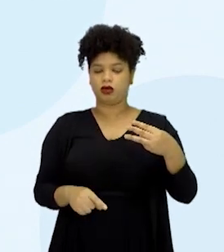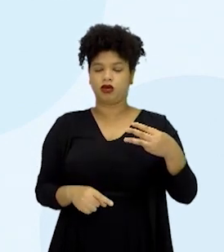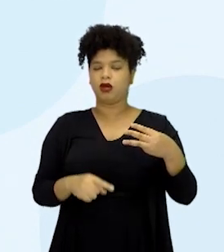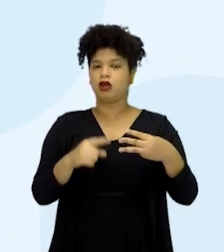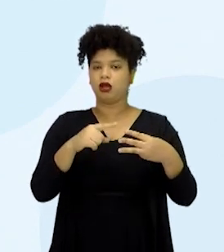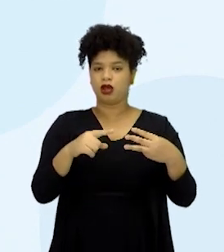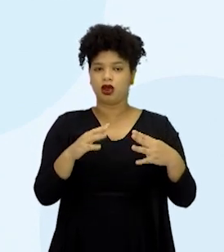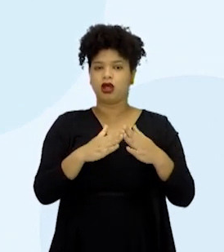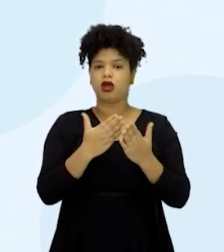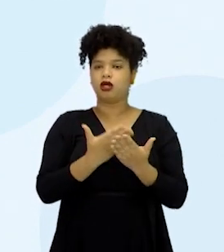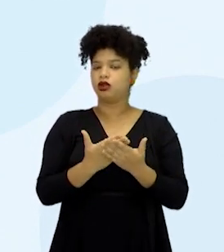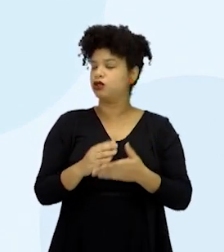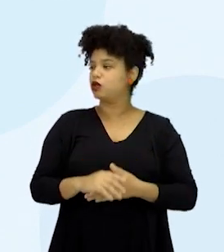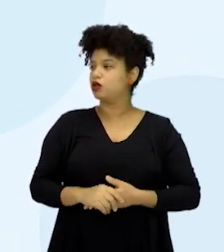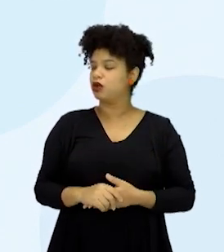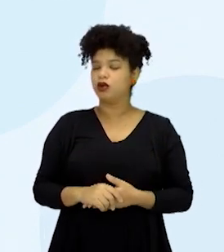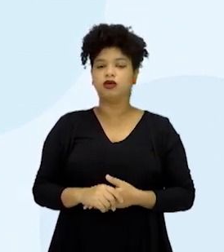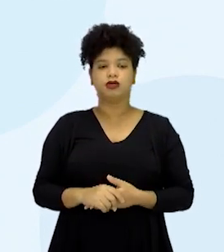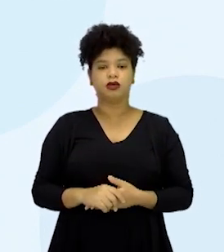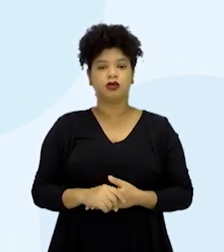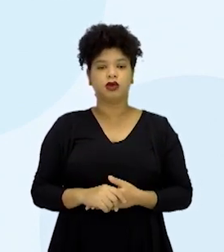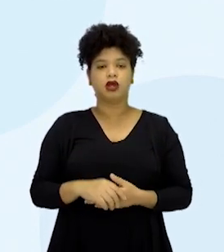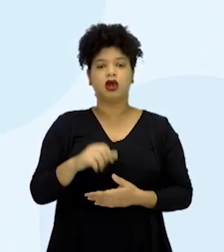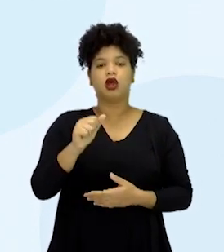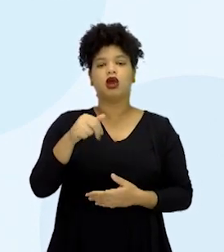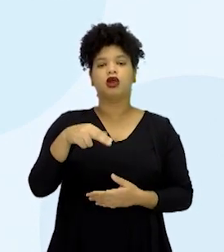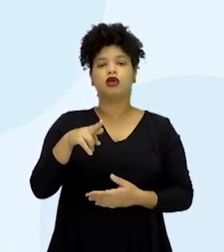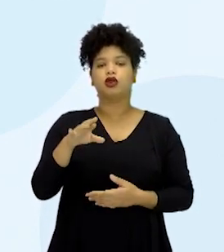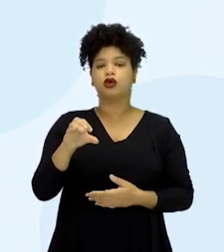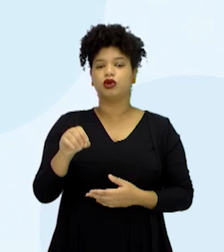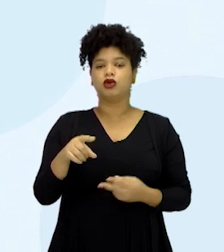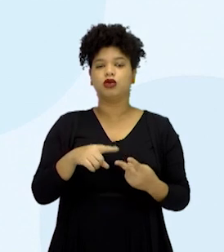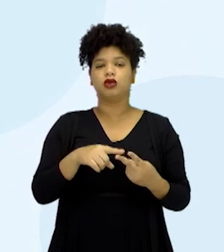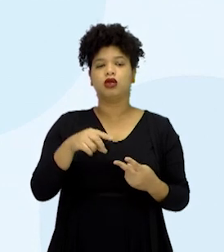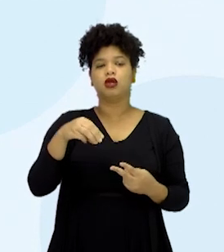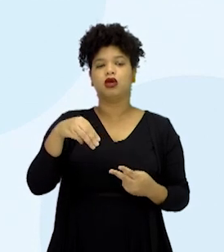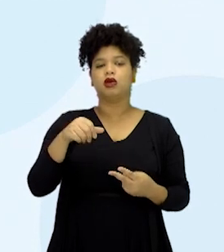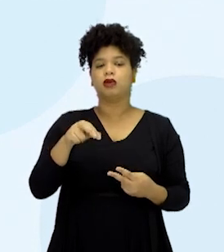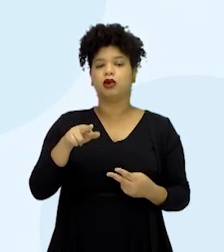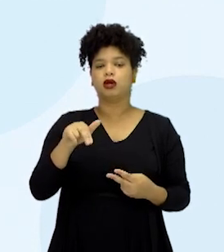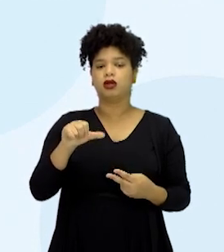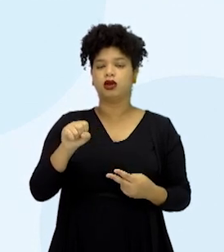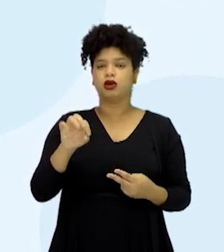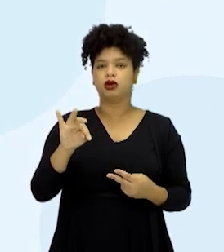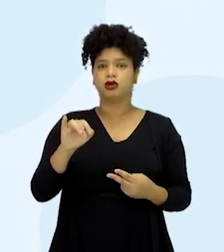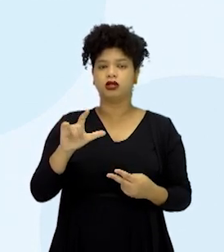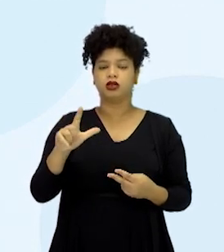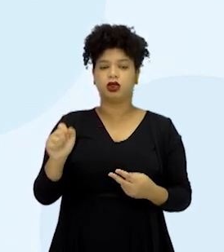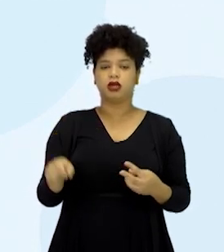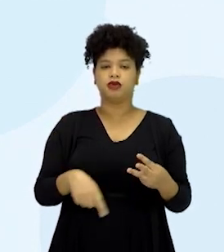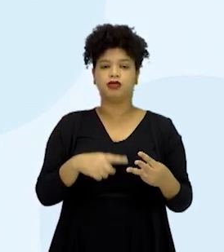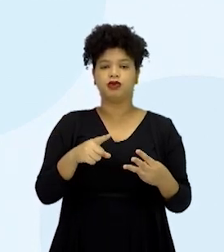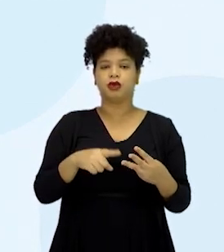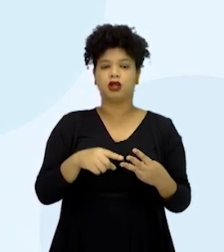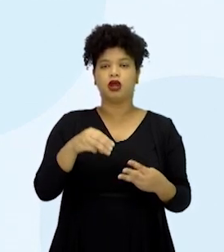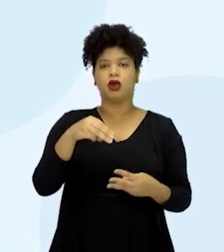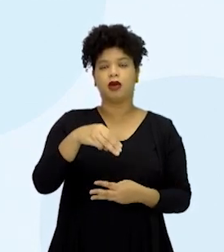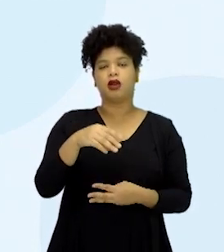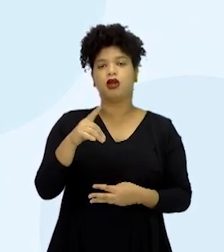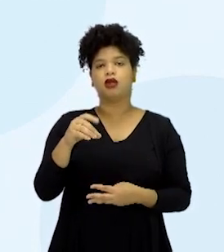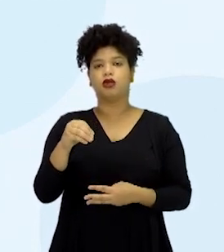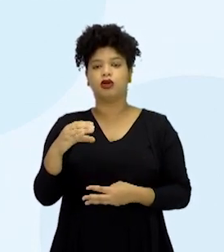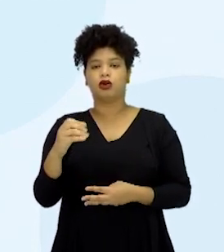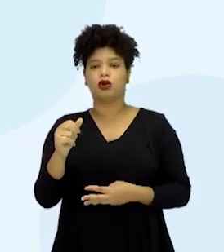Antônio Matarazzo, aê, Maristela da Oca, aê, professor Maria do Carmo de Godoy Ramos, que são as nossas três escolas. E a